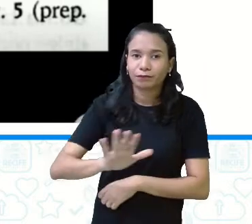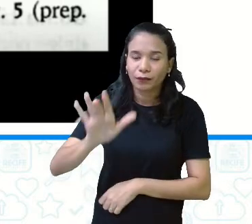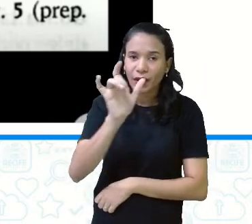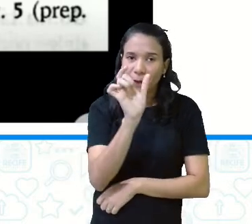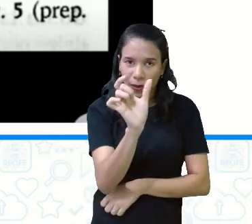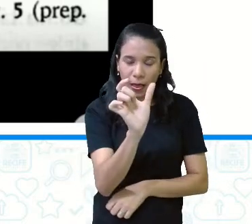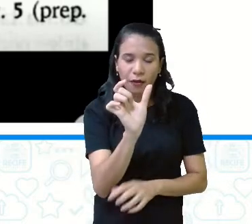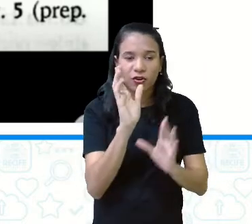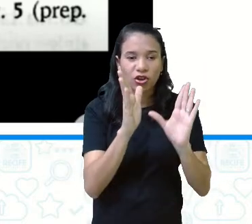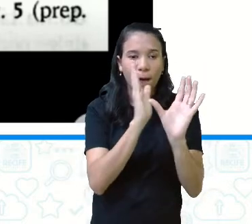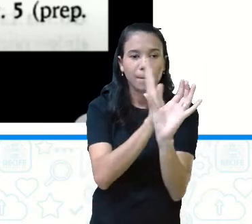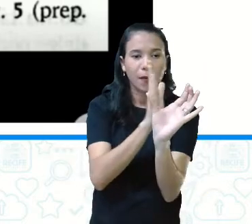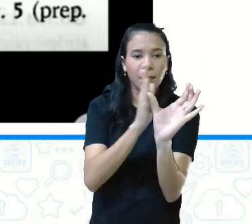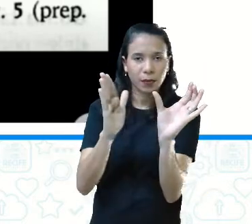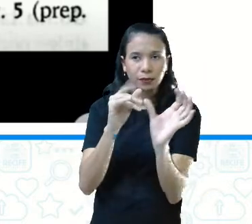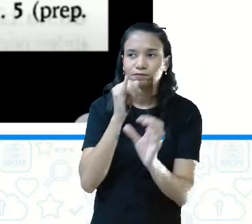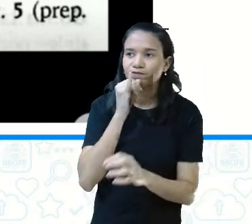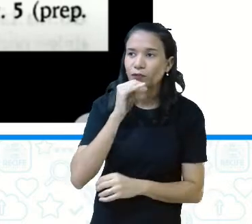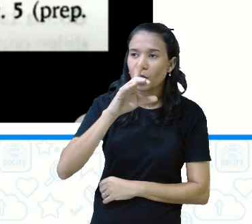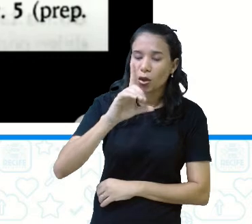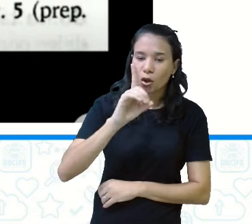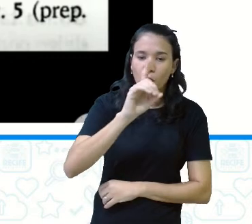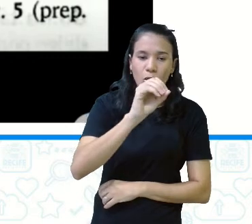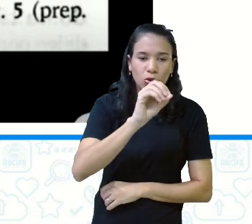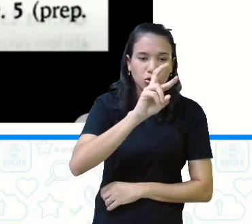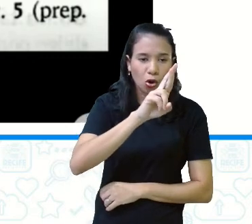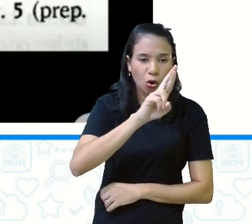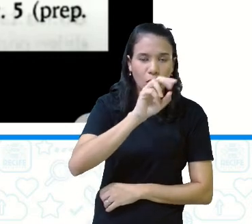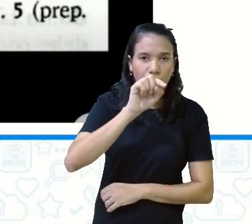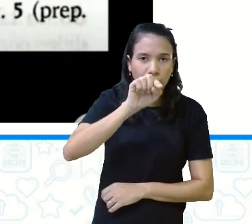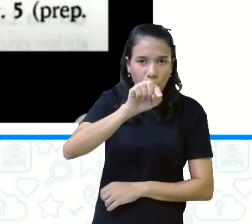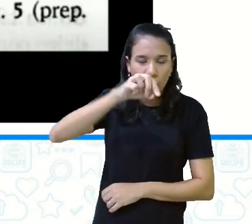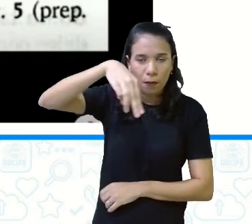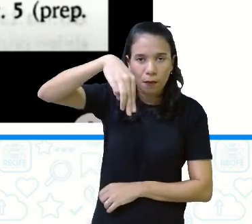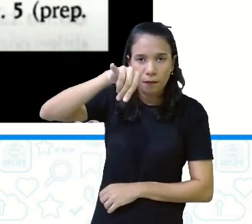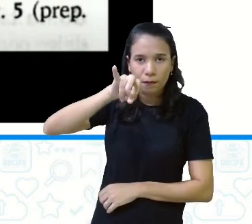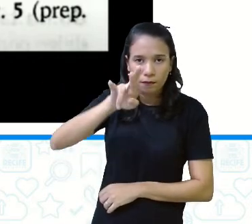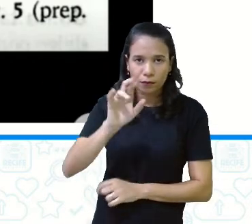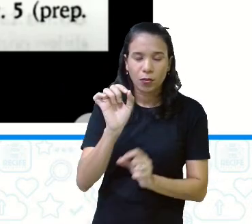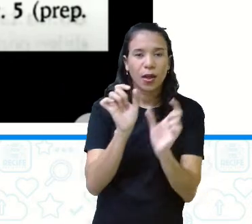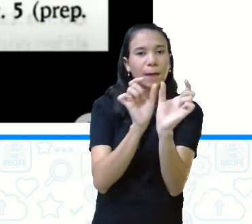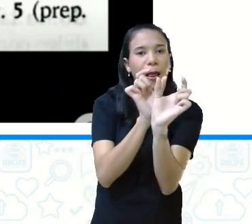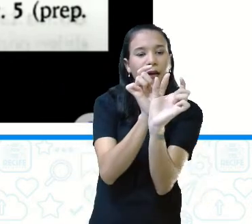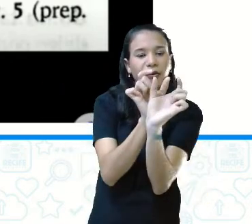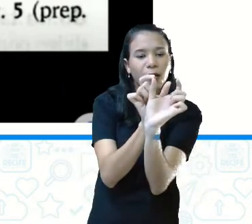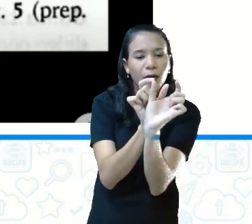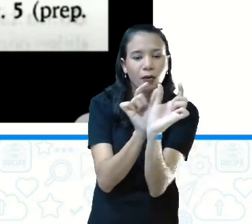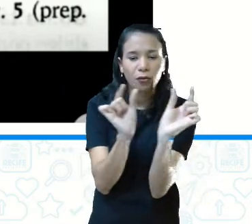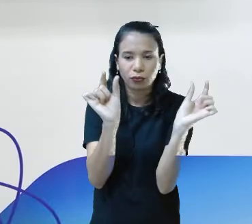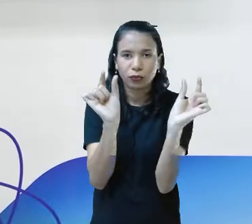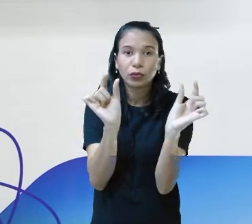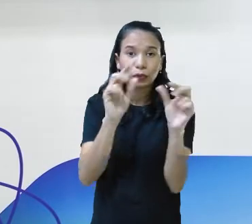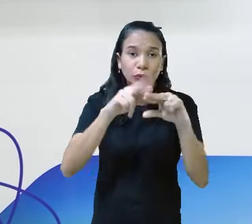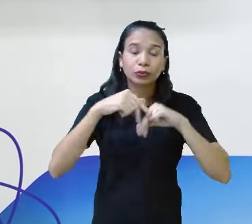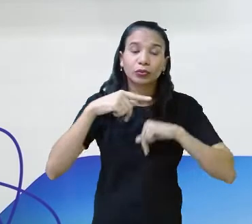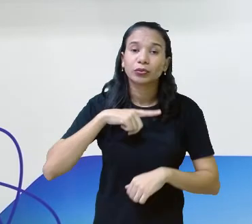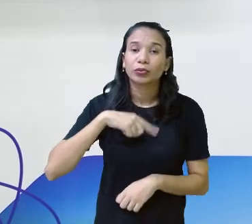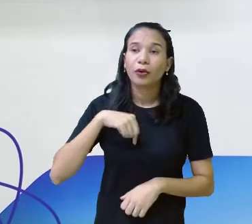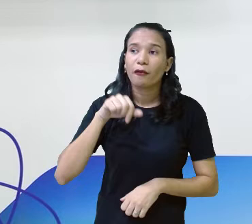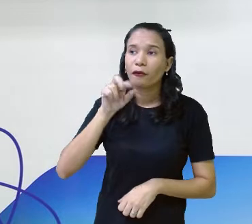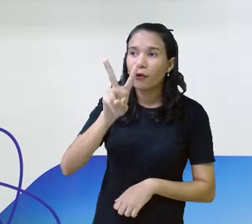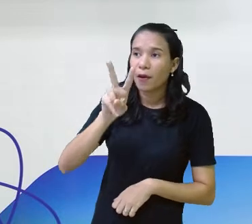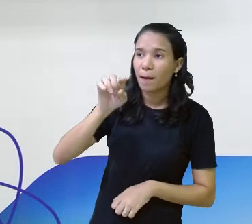palavras separadas, vejam aí, dormir, dor.mir, não é? Tem um V ponto, não sei se você